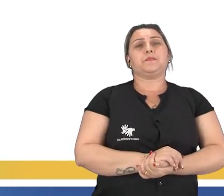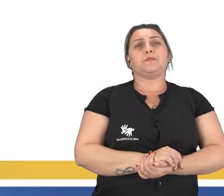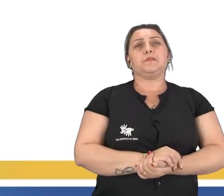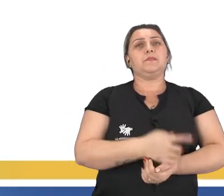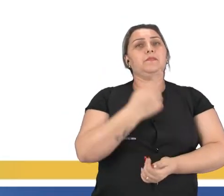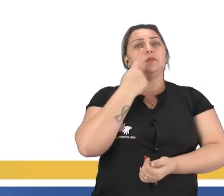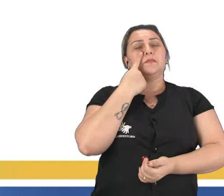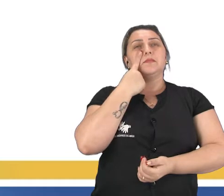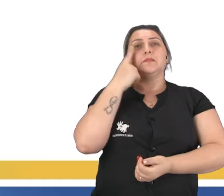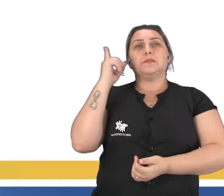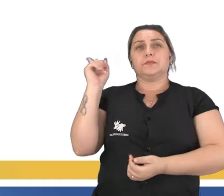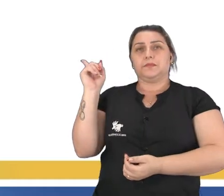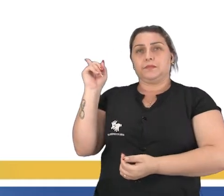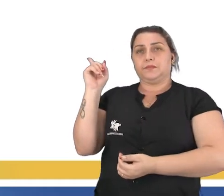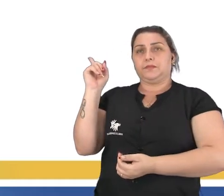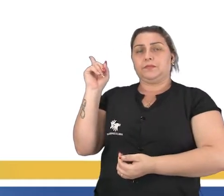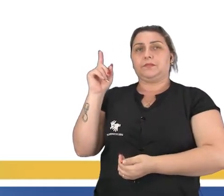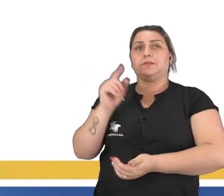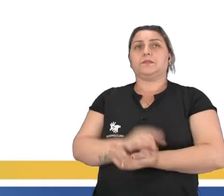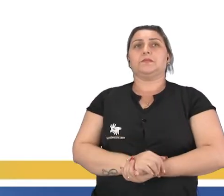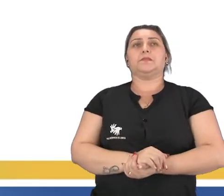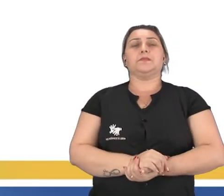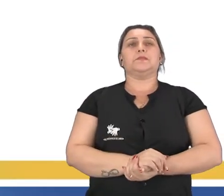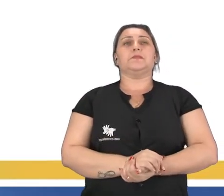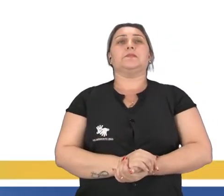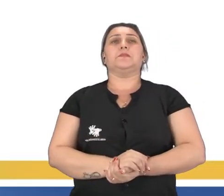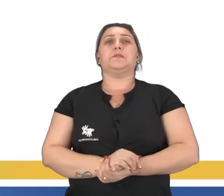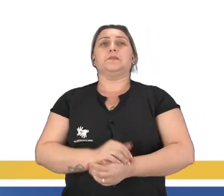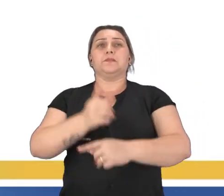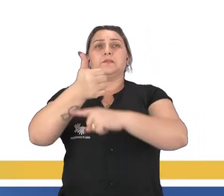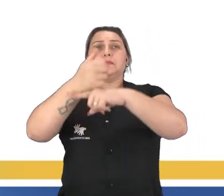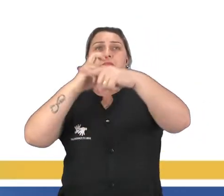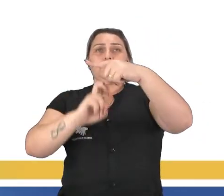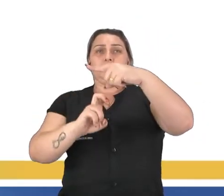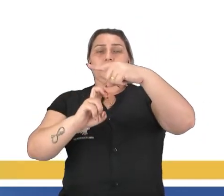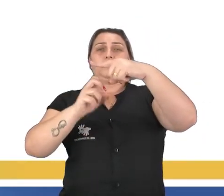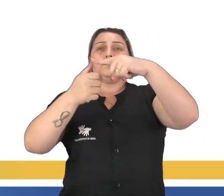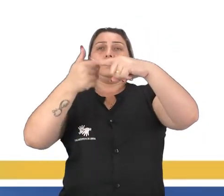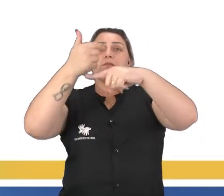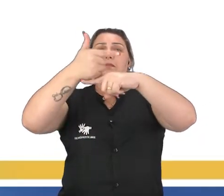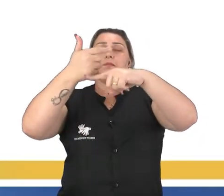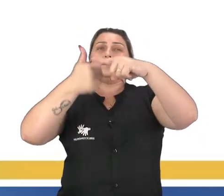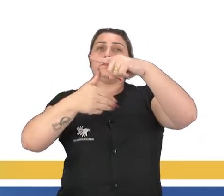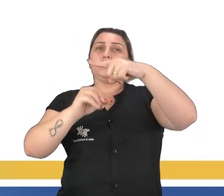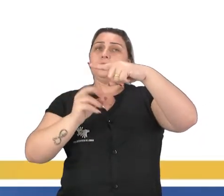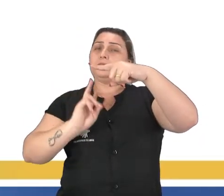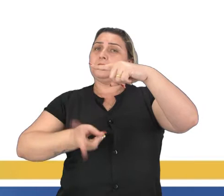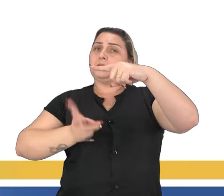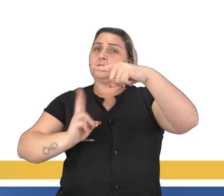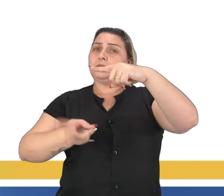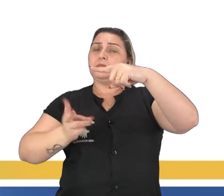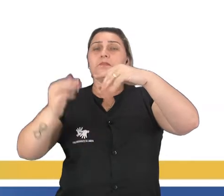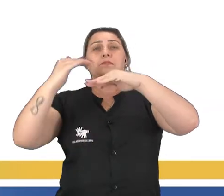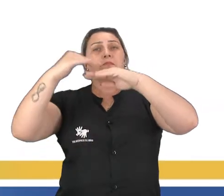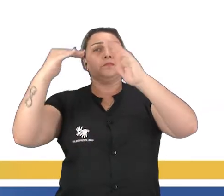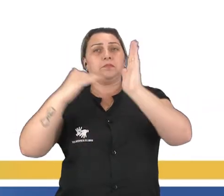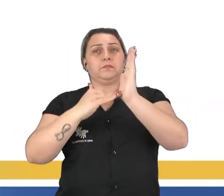E olha aí, a gente pode ver através do esquema que 1/5 e 2/10, eles representam a mesma parte do